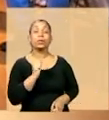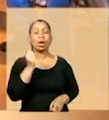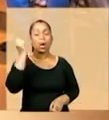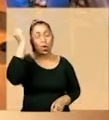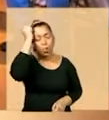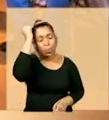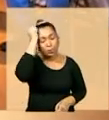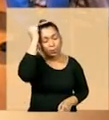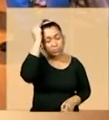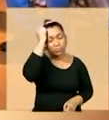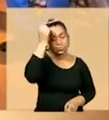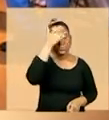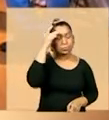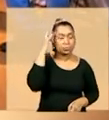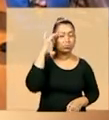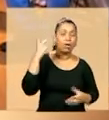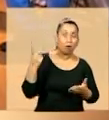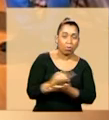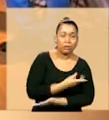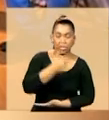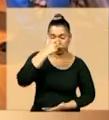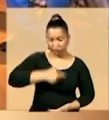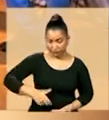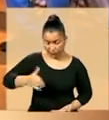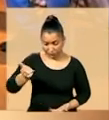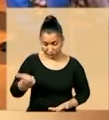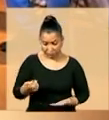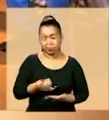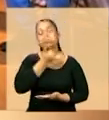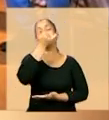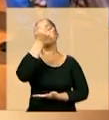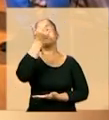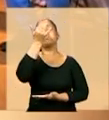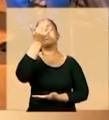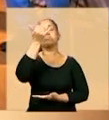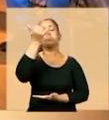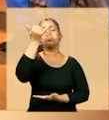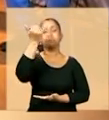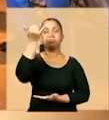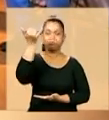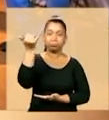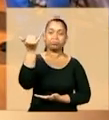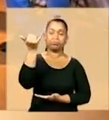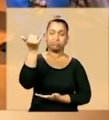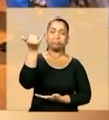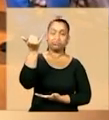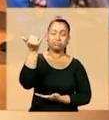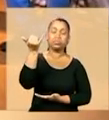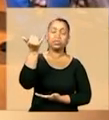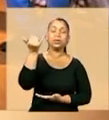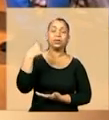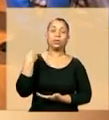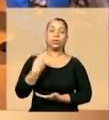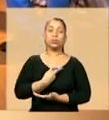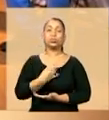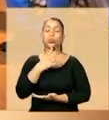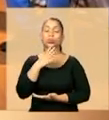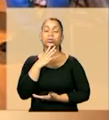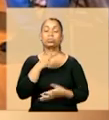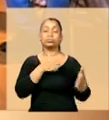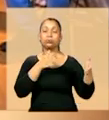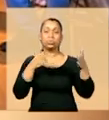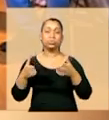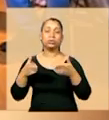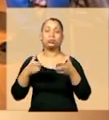do trabalhador. O trabalhador se acidenta, e isso nós acabamos conhecendo na rotina. E ele muitas vezes